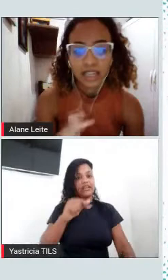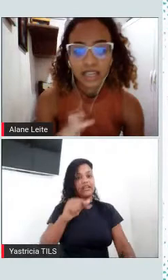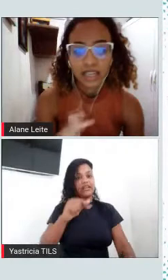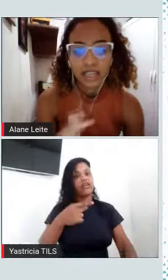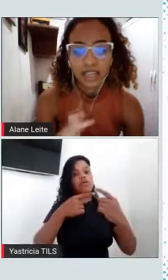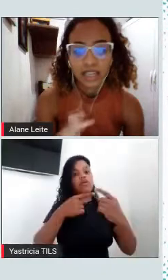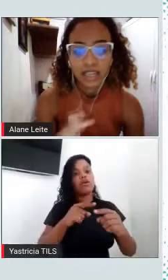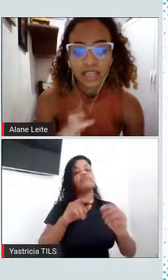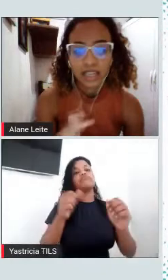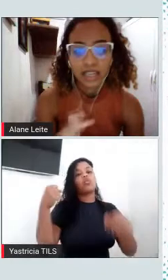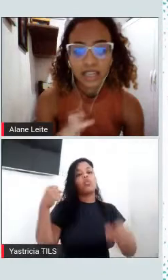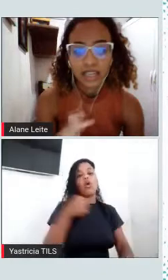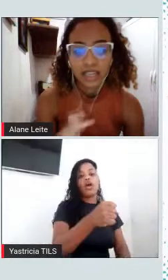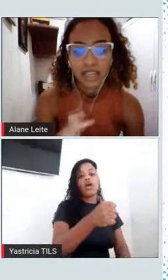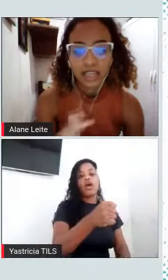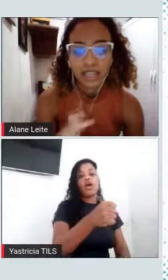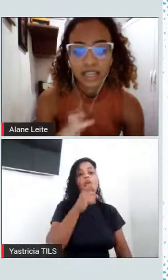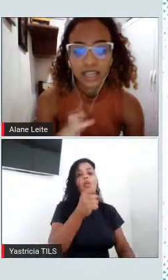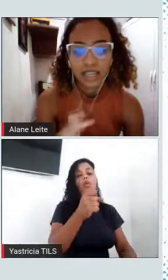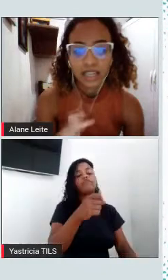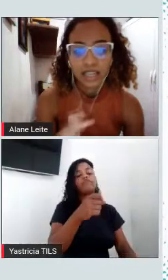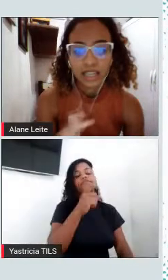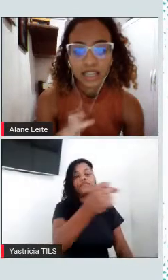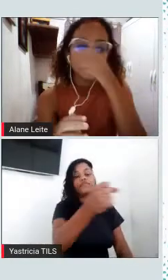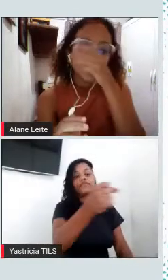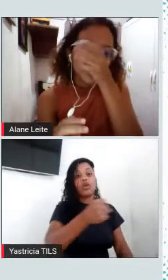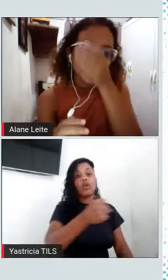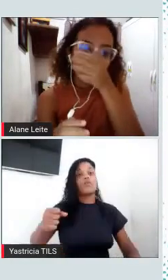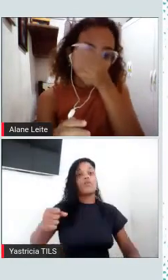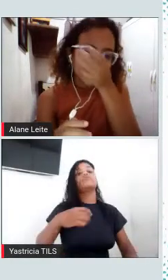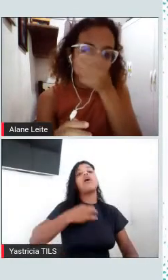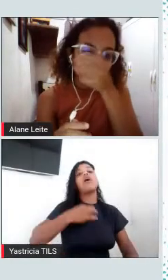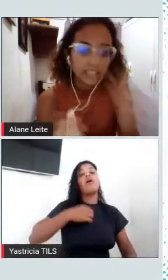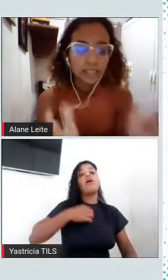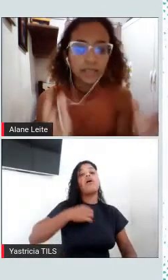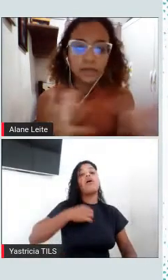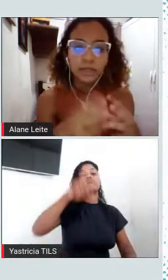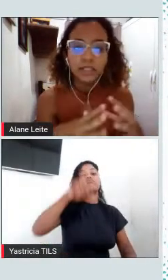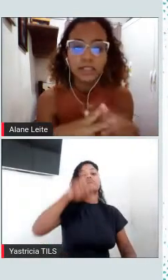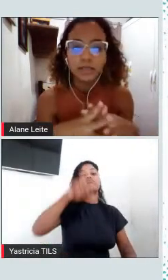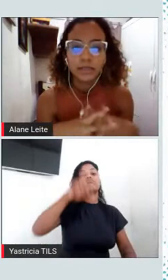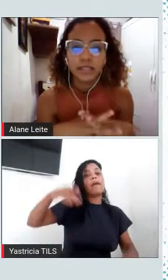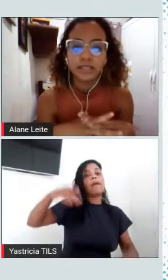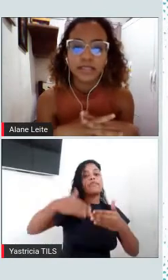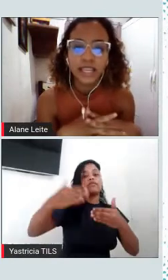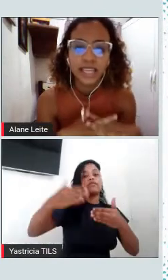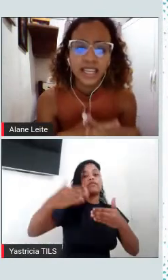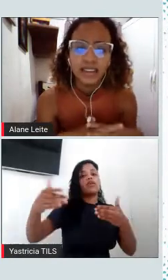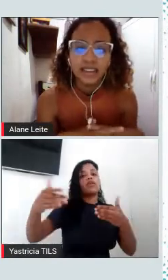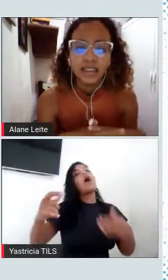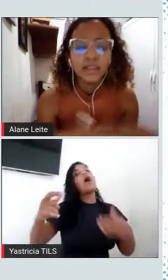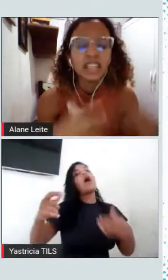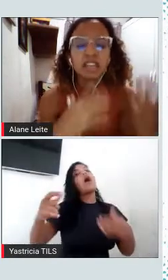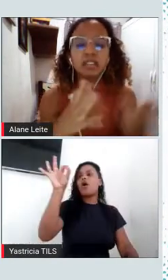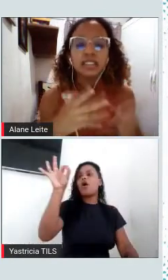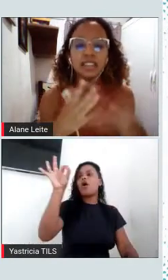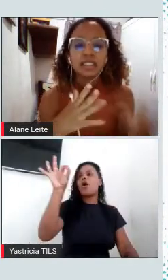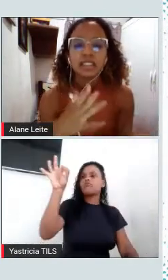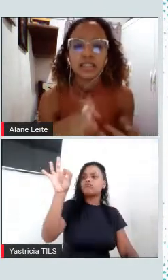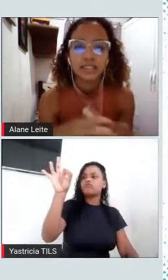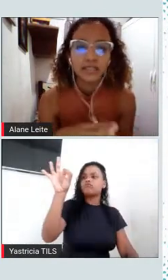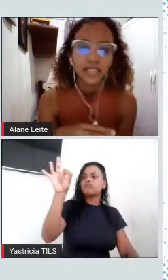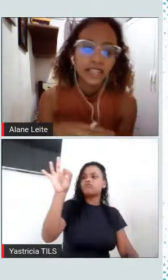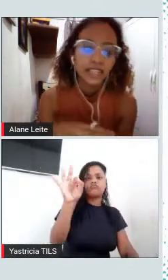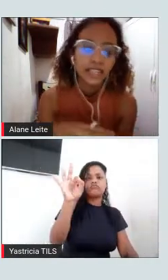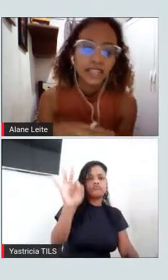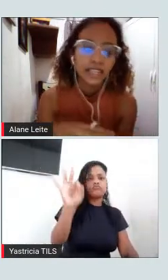elas sumirem. Aí, com o passar do tempo, essas bolinhas, elas diminuem de tamanho, né? E o que é que